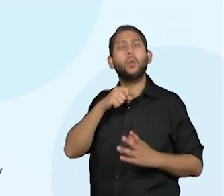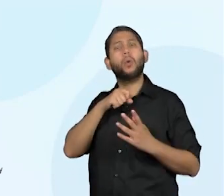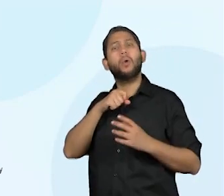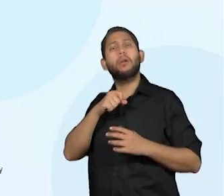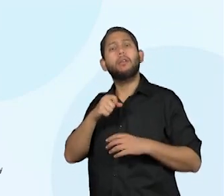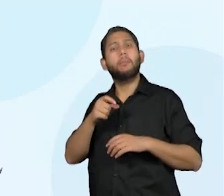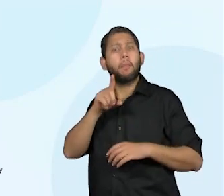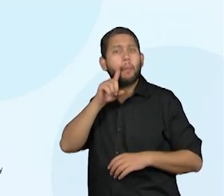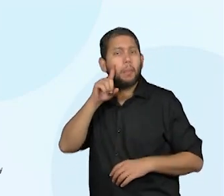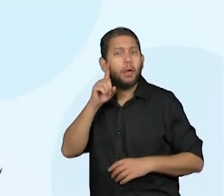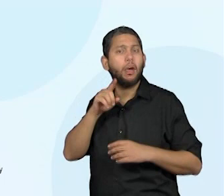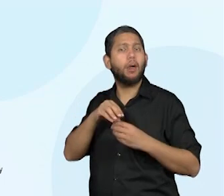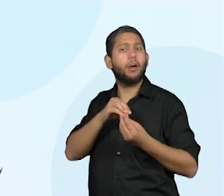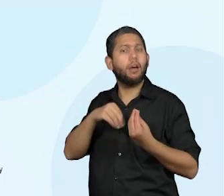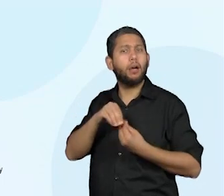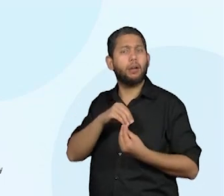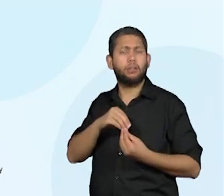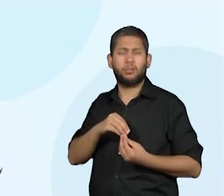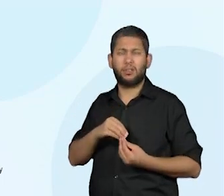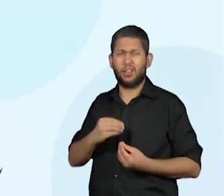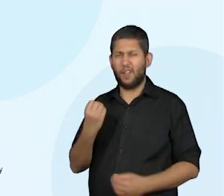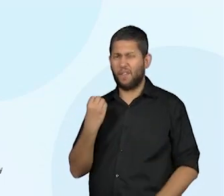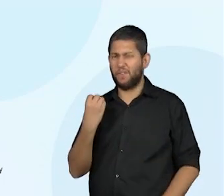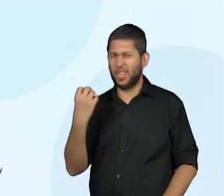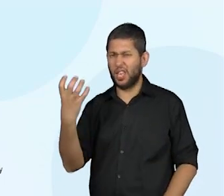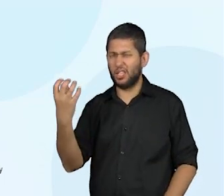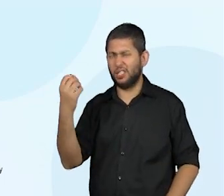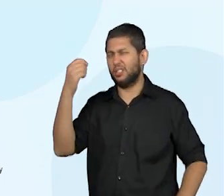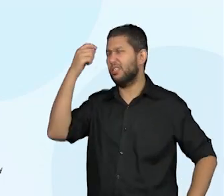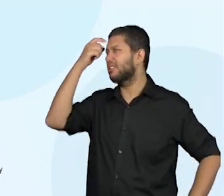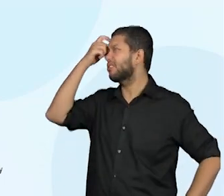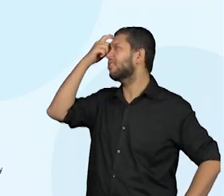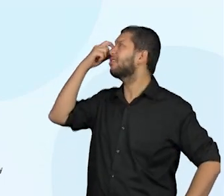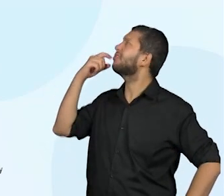migração tem a ver com viagem e diferentes etnias?